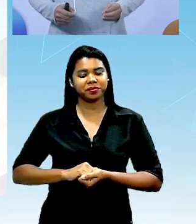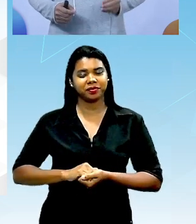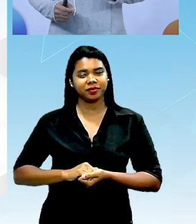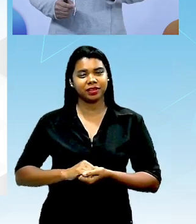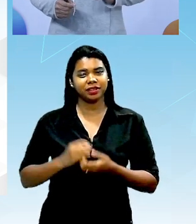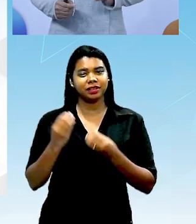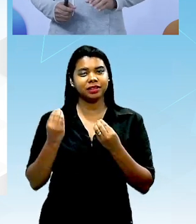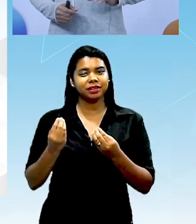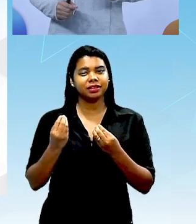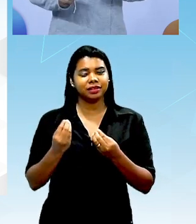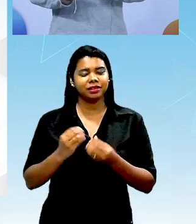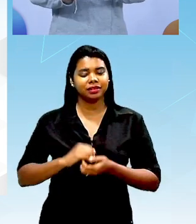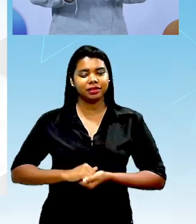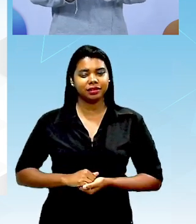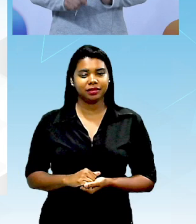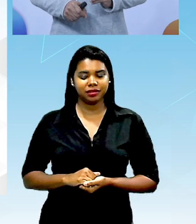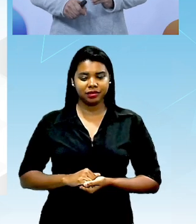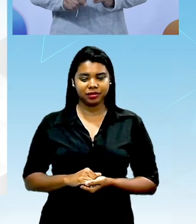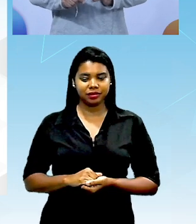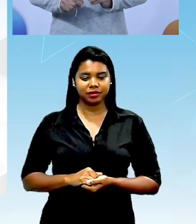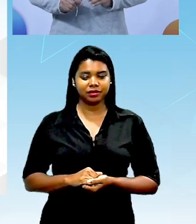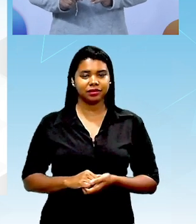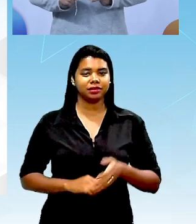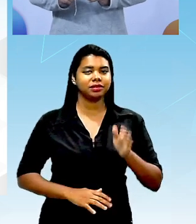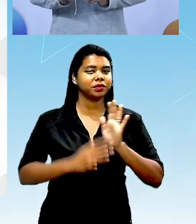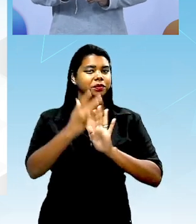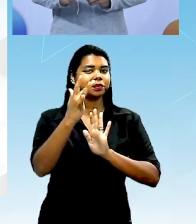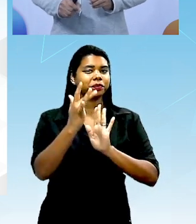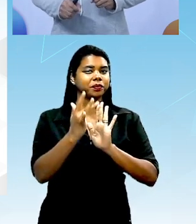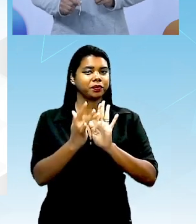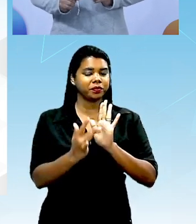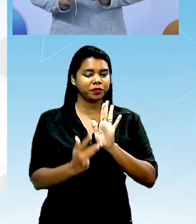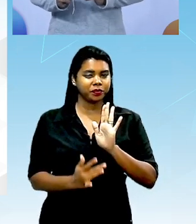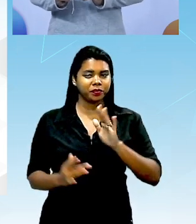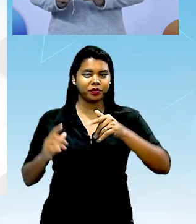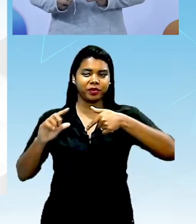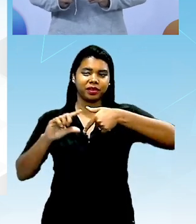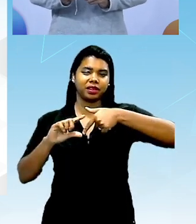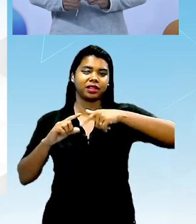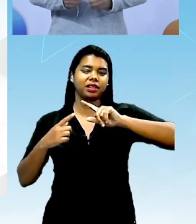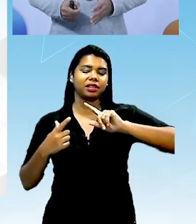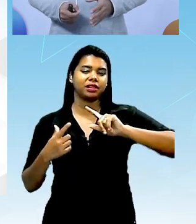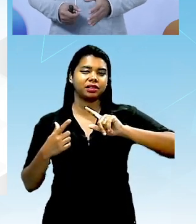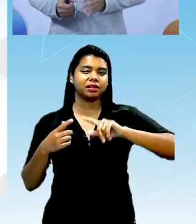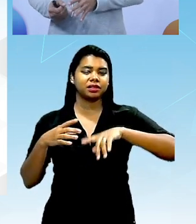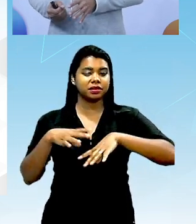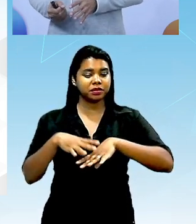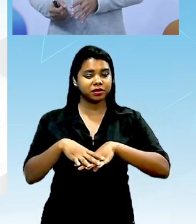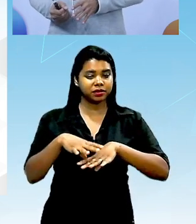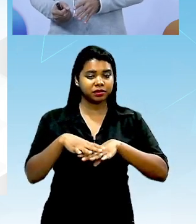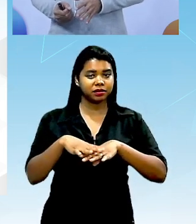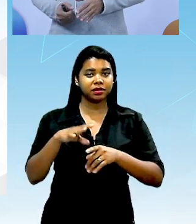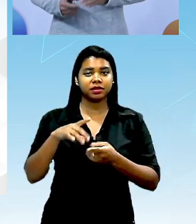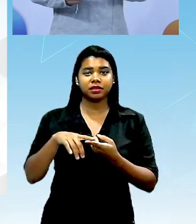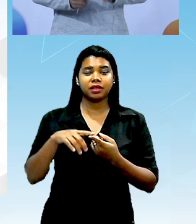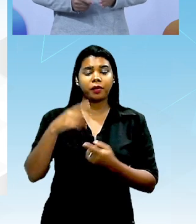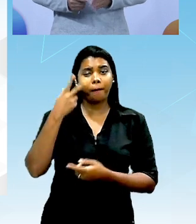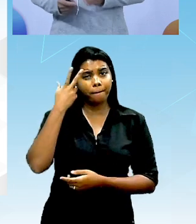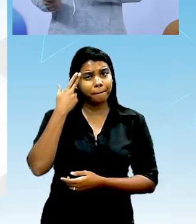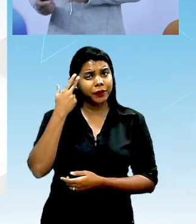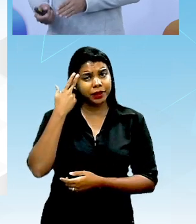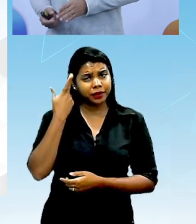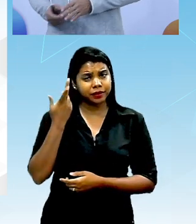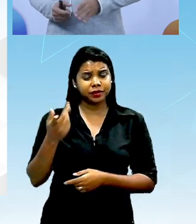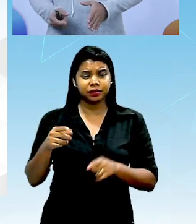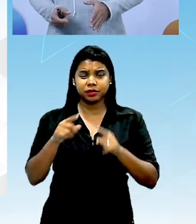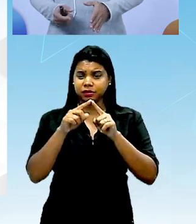forma e o modelo algébrico, o modelo matemático é o mesmo, tá? Para o